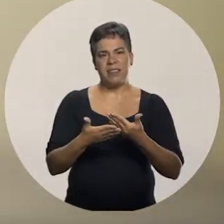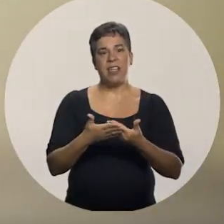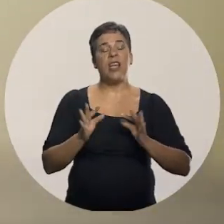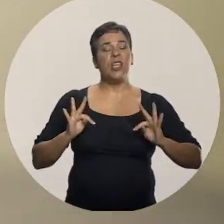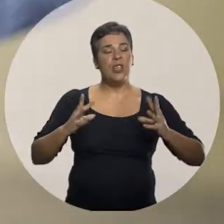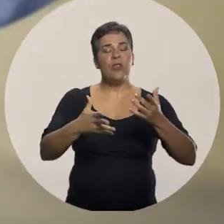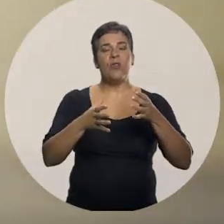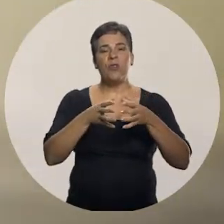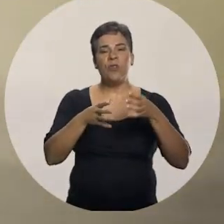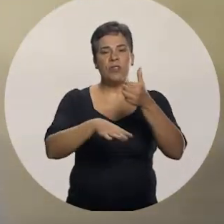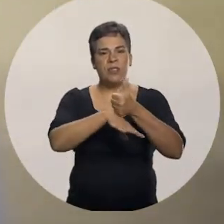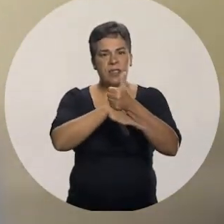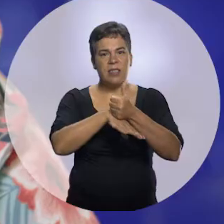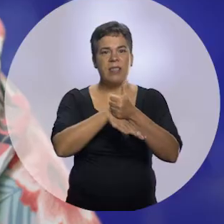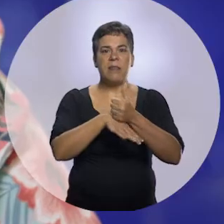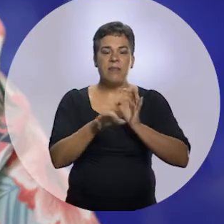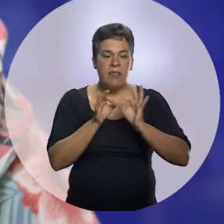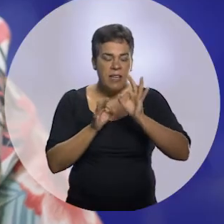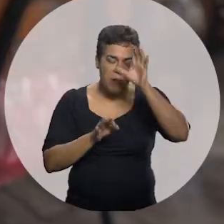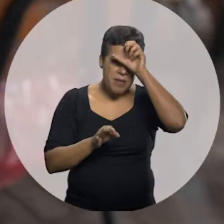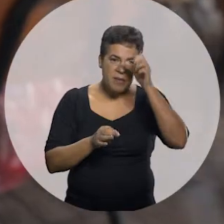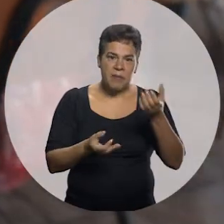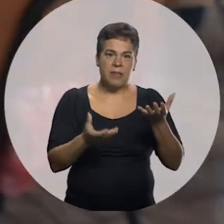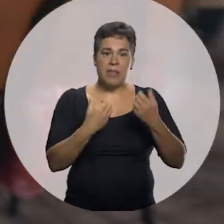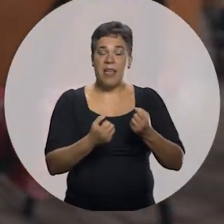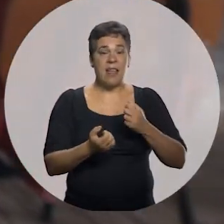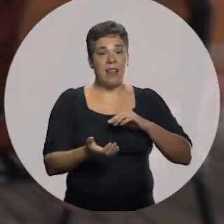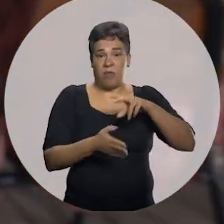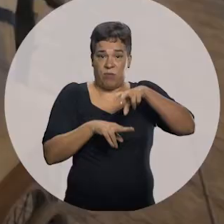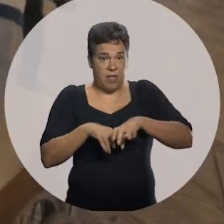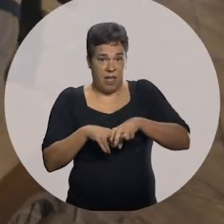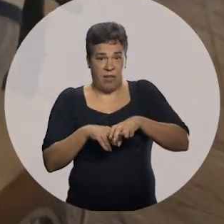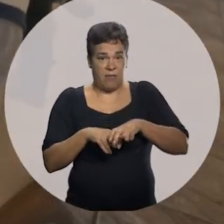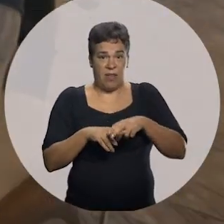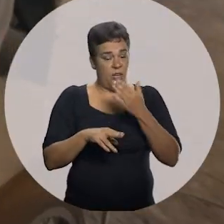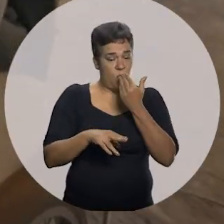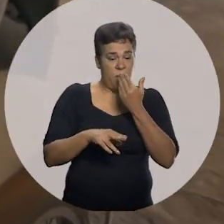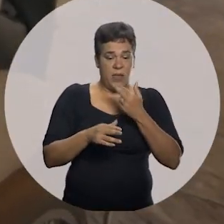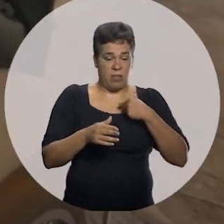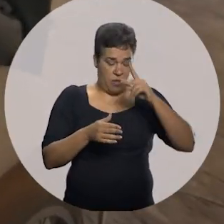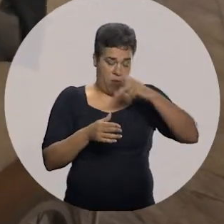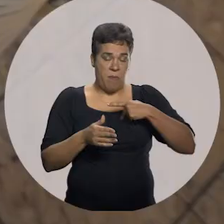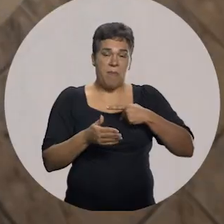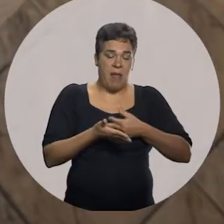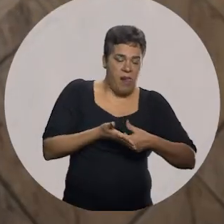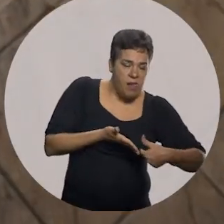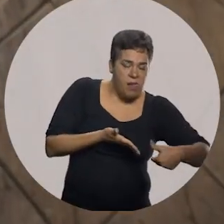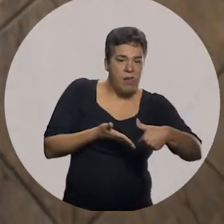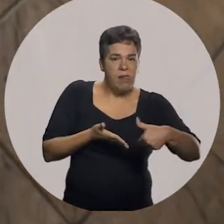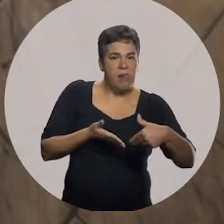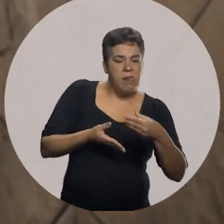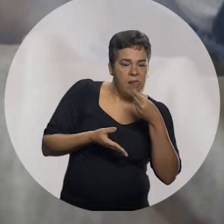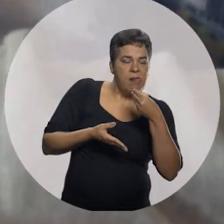Então, toda a equipe precisou ser preparada para acolher. Porque ele não sentava, ele não arrastava, ele não comia com as mãos dele.